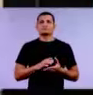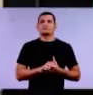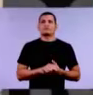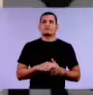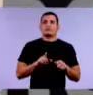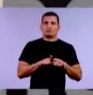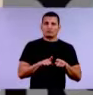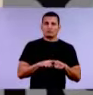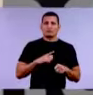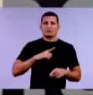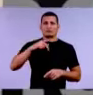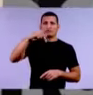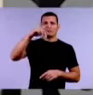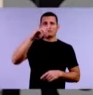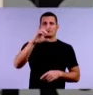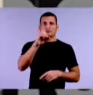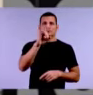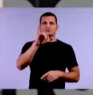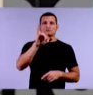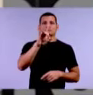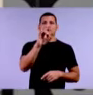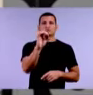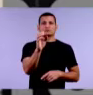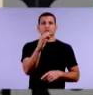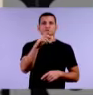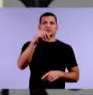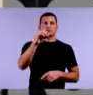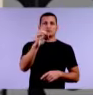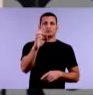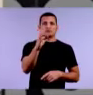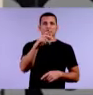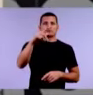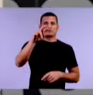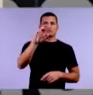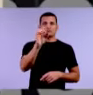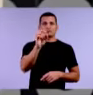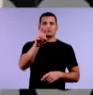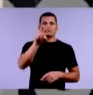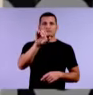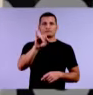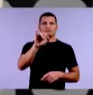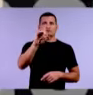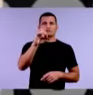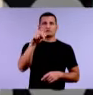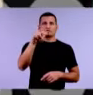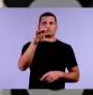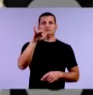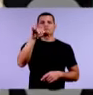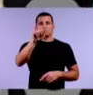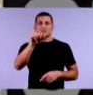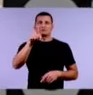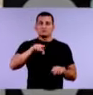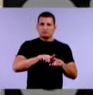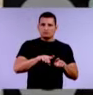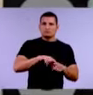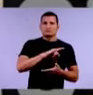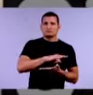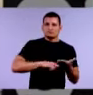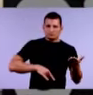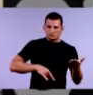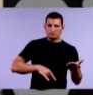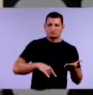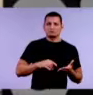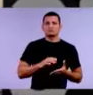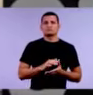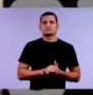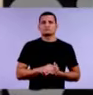o pedido de providência. Esse pedido de providência é um documento que é feito, né, geralmente são os parlamentares que fazem, só eles